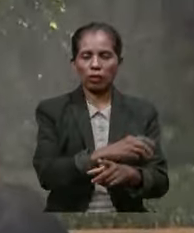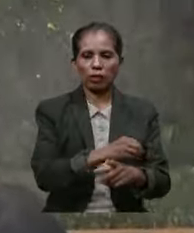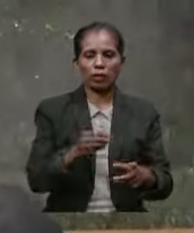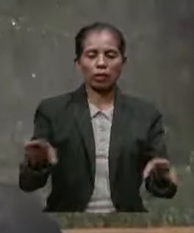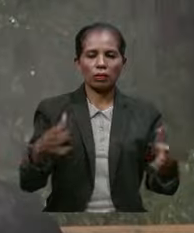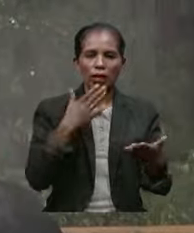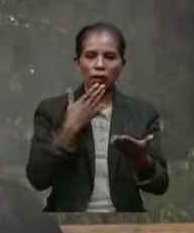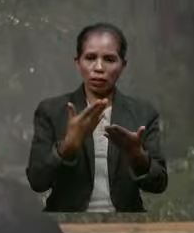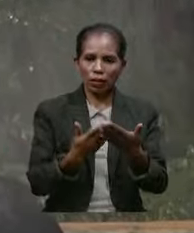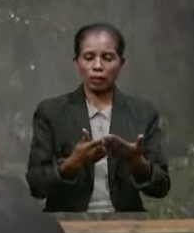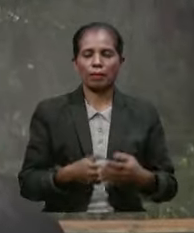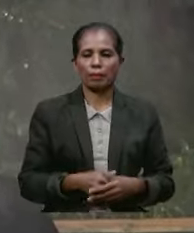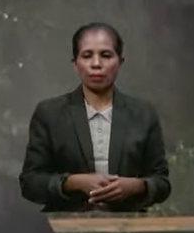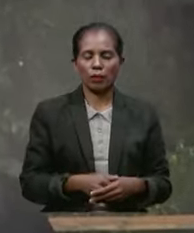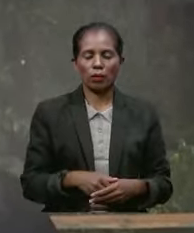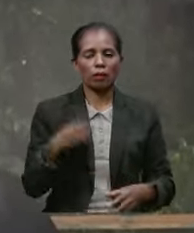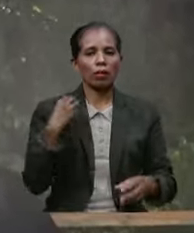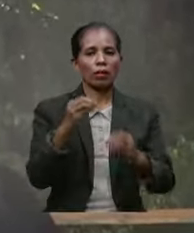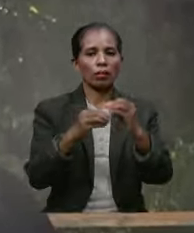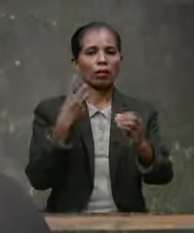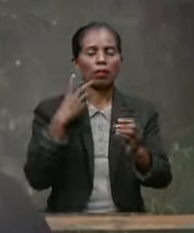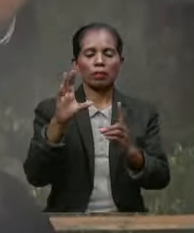o espírito, a cultura.